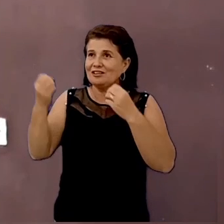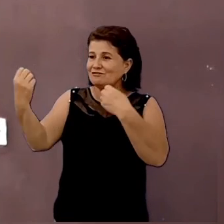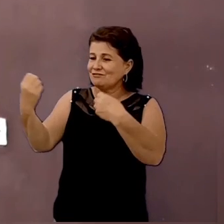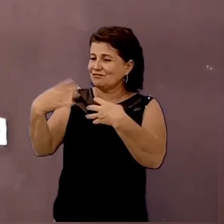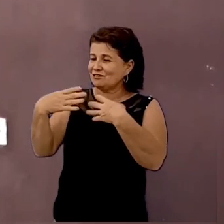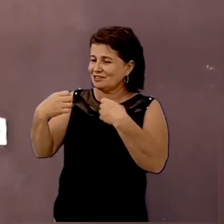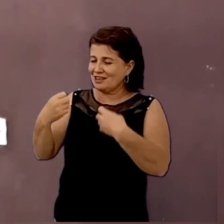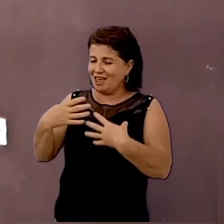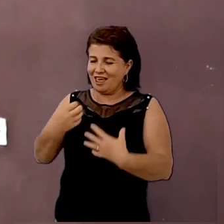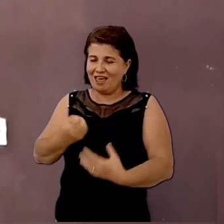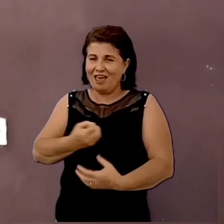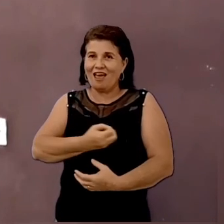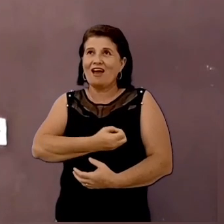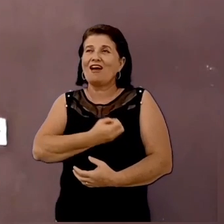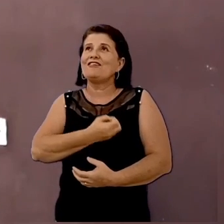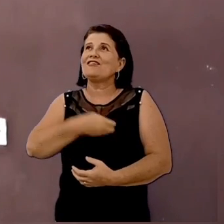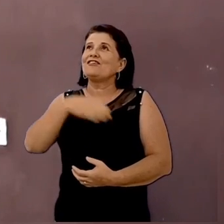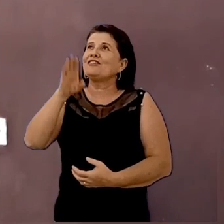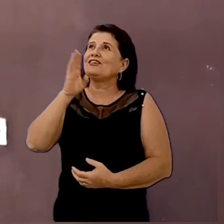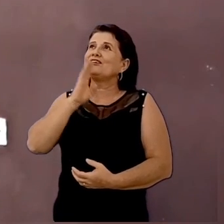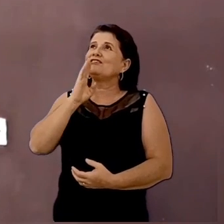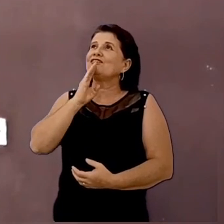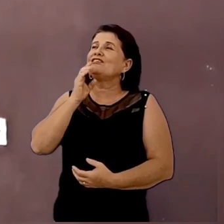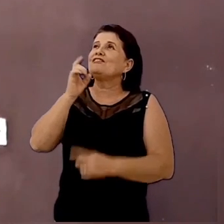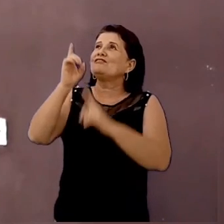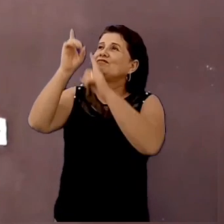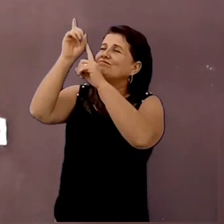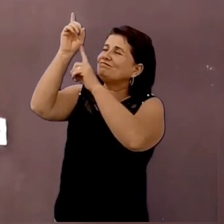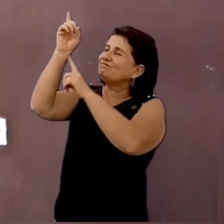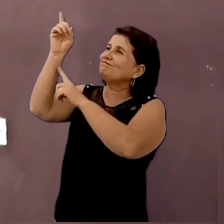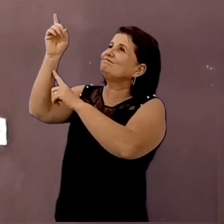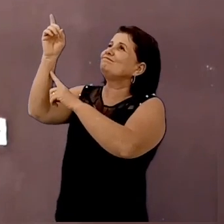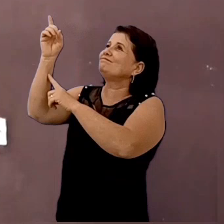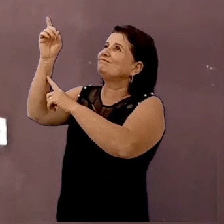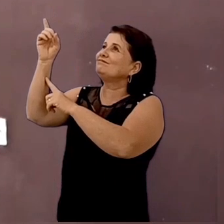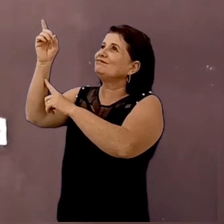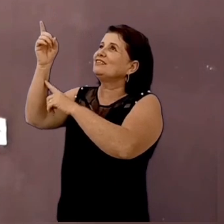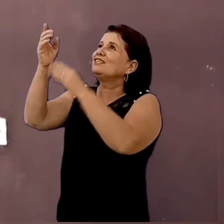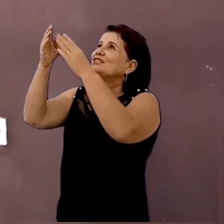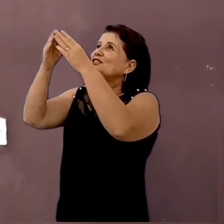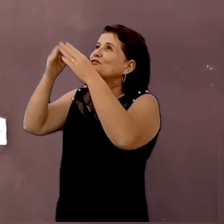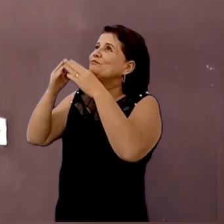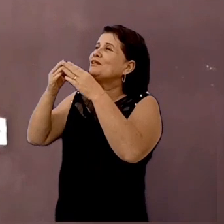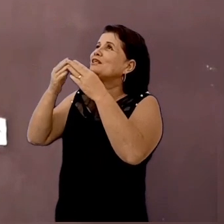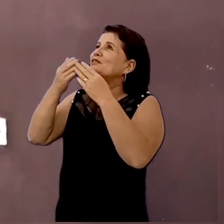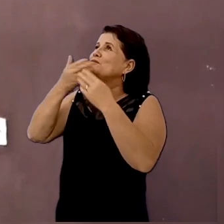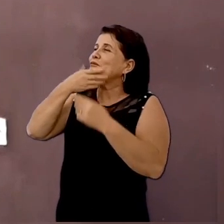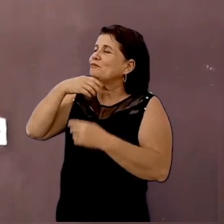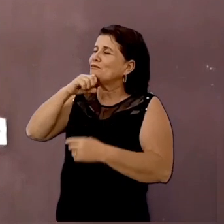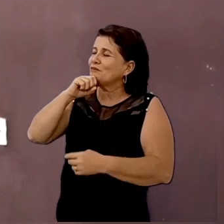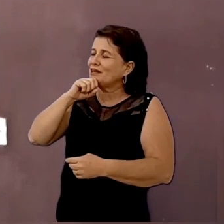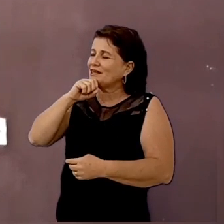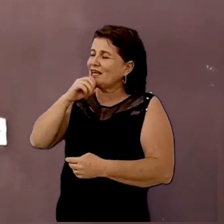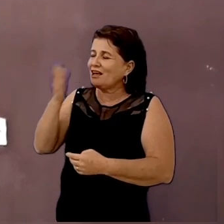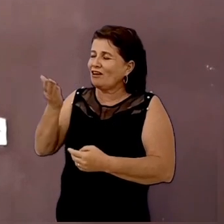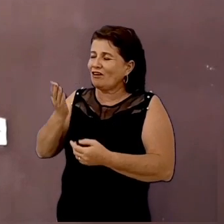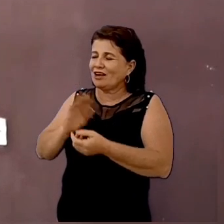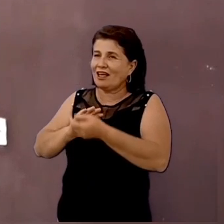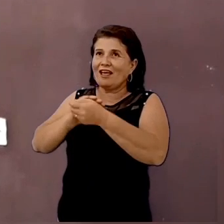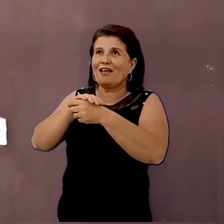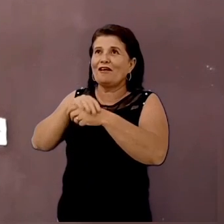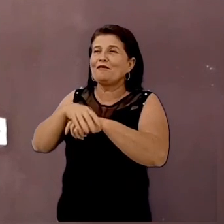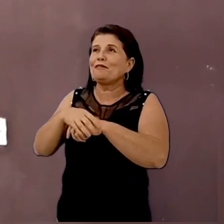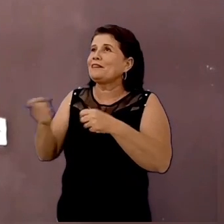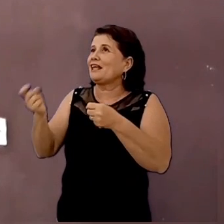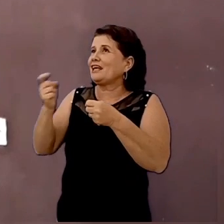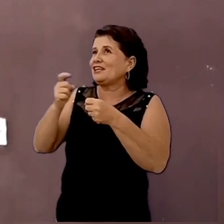uma vida de pleno conhecimento da tua vontade. Te peço, Pai, que quando a gente saia daqui hoje à noite, a gente não